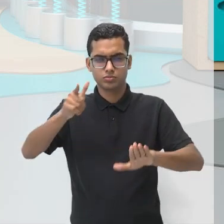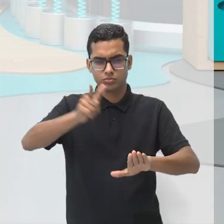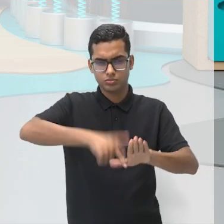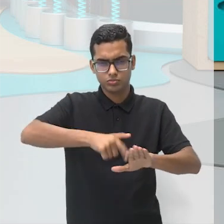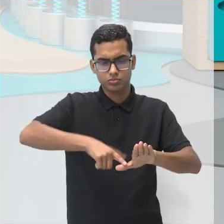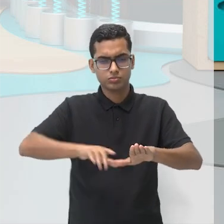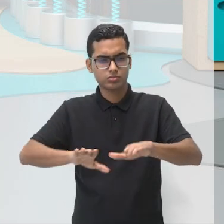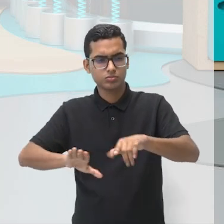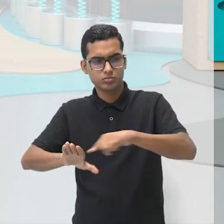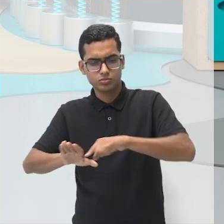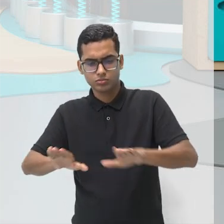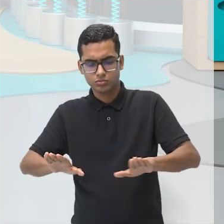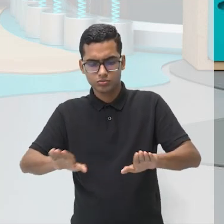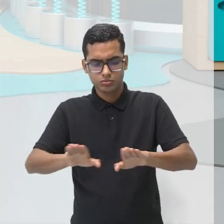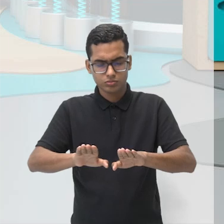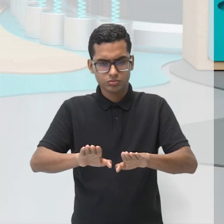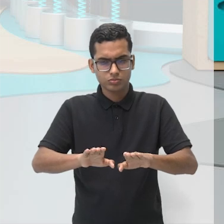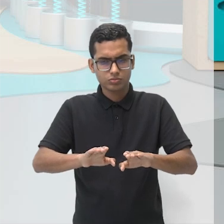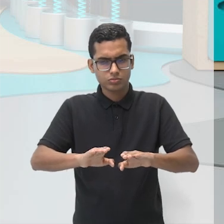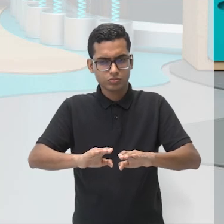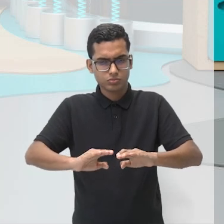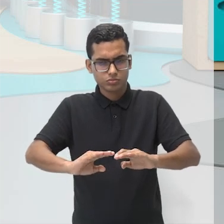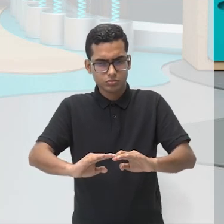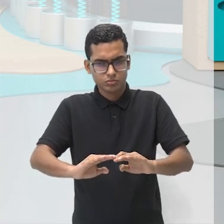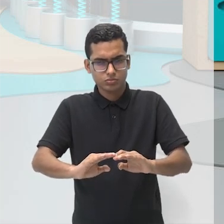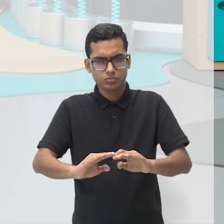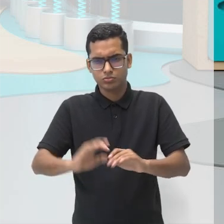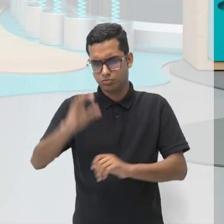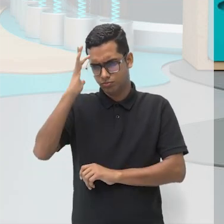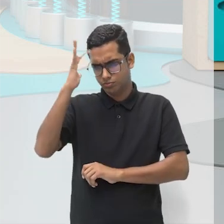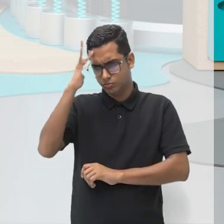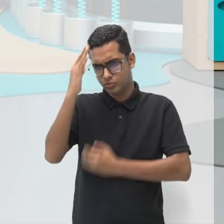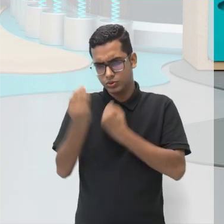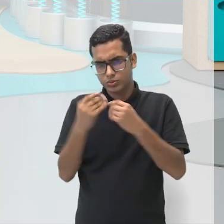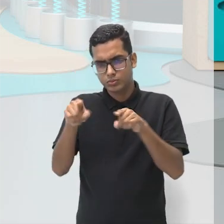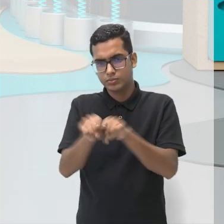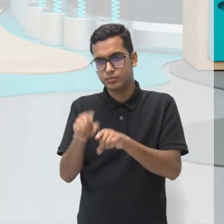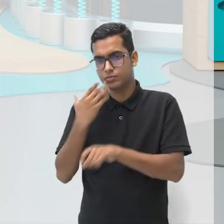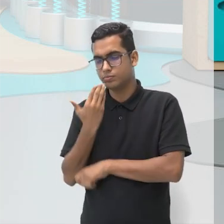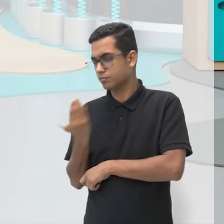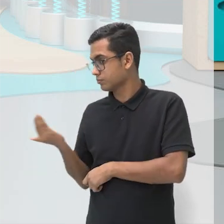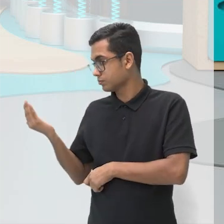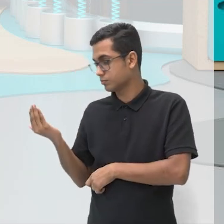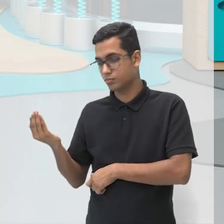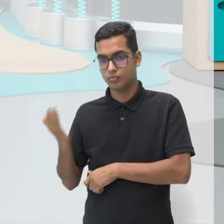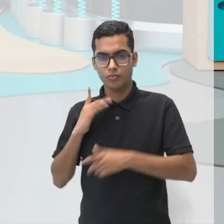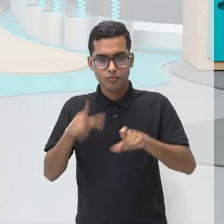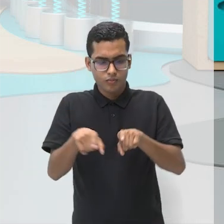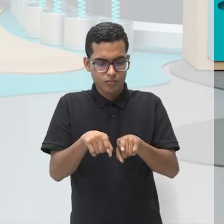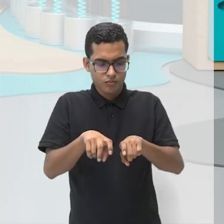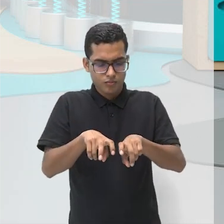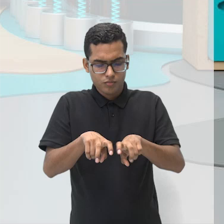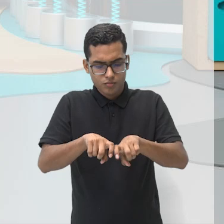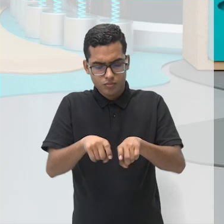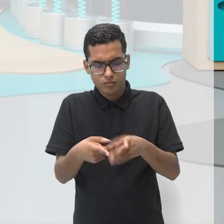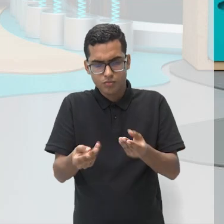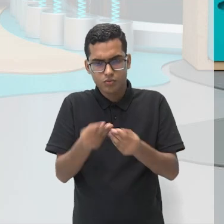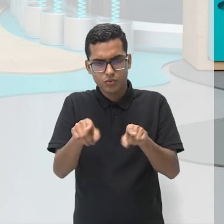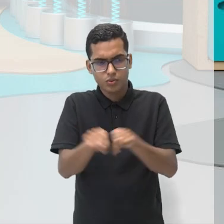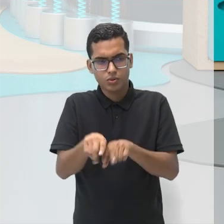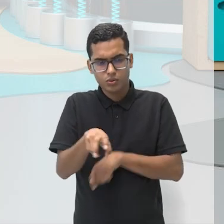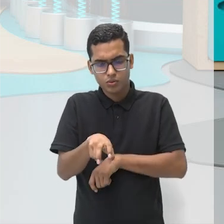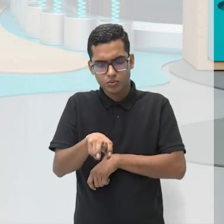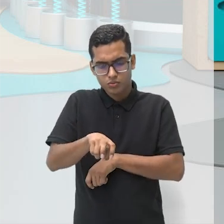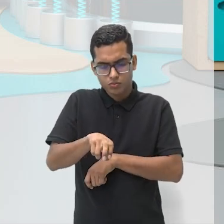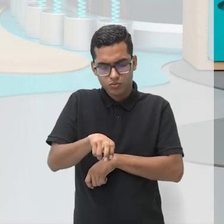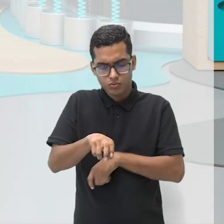os joelhos não. Para a gente entender um pouco melhor a diferenciação, a gente vai ter o joelho mais colado e o pé afastado,